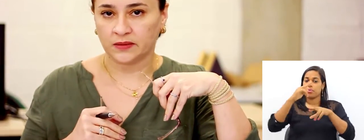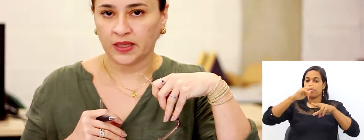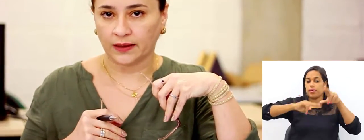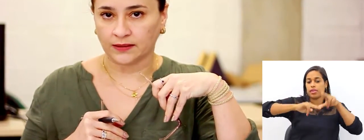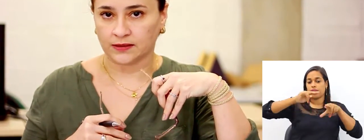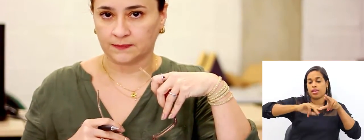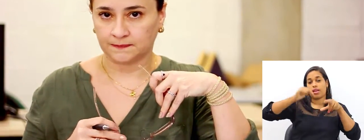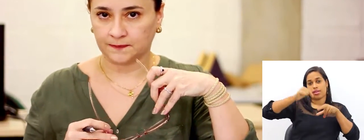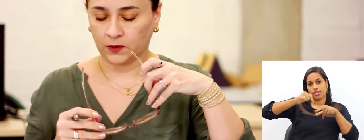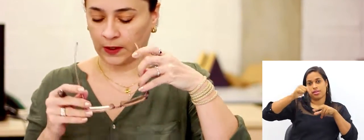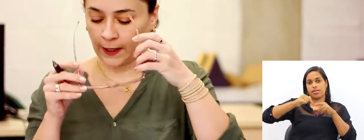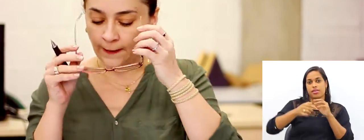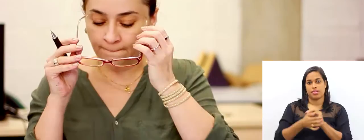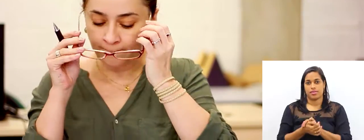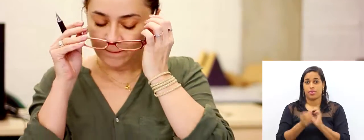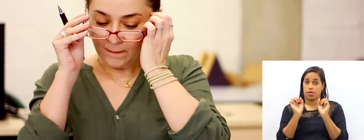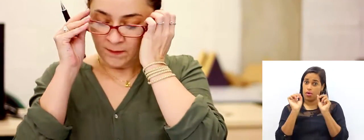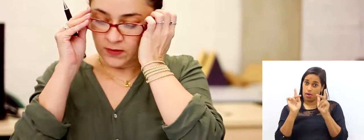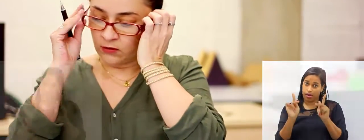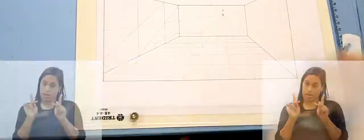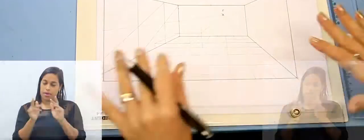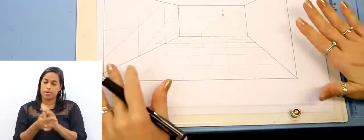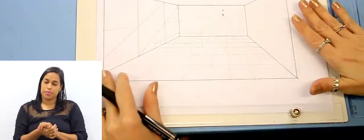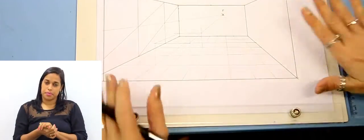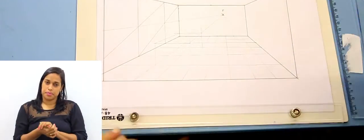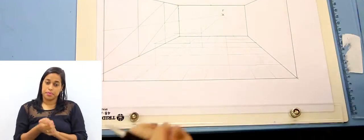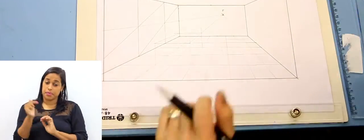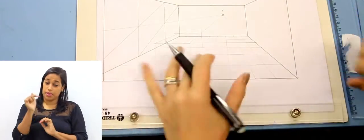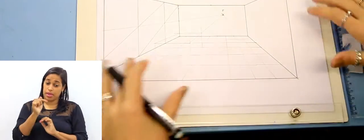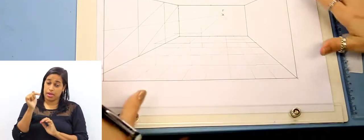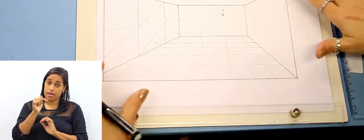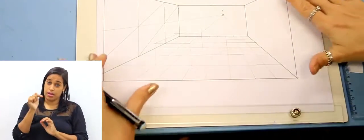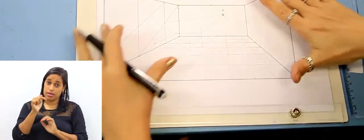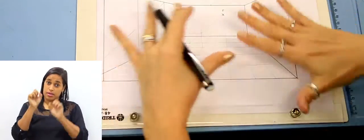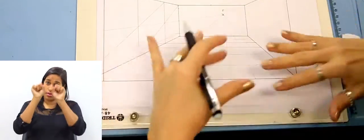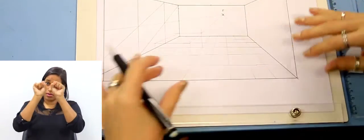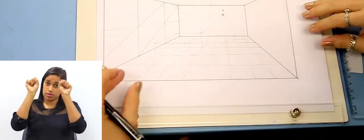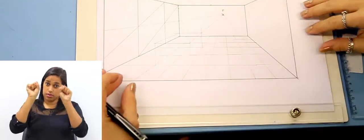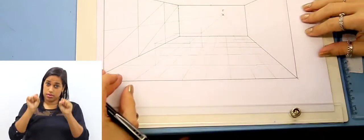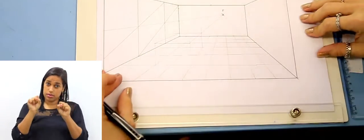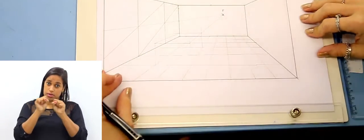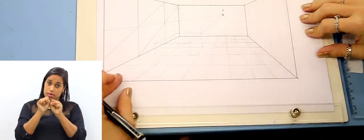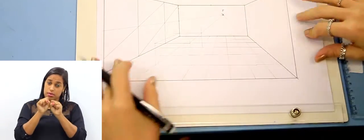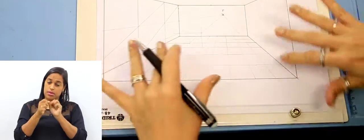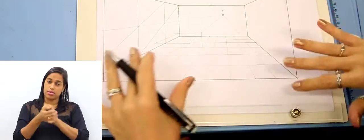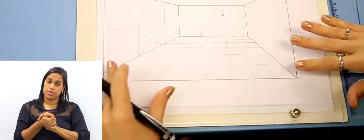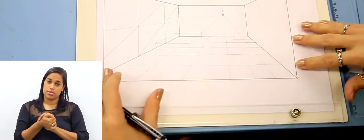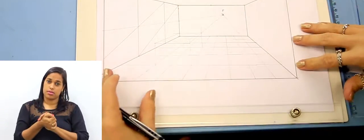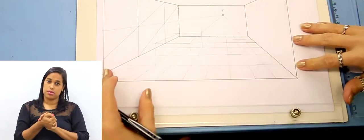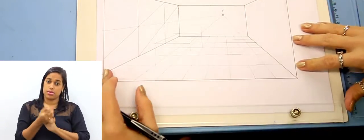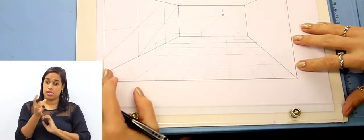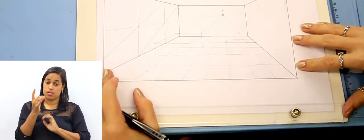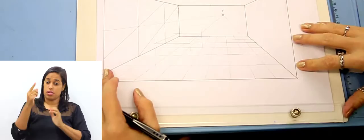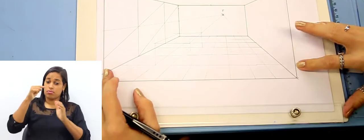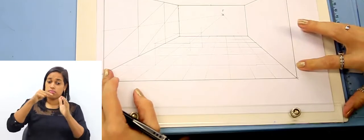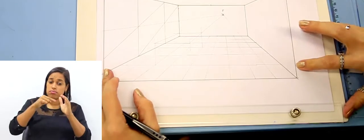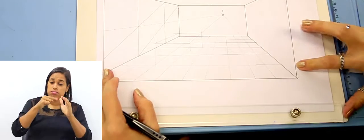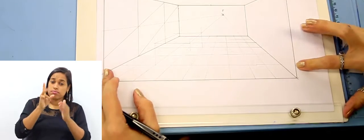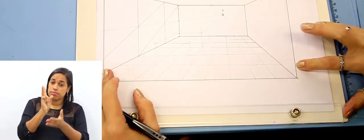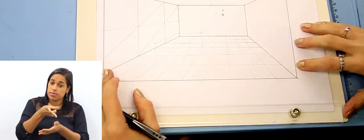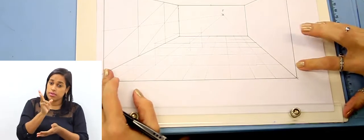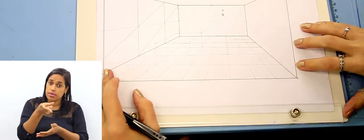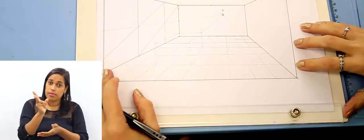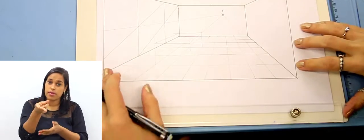nesse ambiente, ok? Então, vindo aqui para o nosso esquema, isso é até onde a gente avançou na